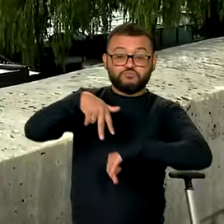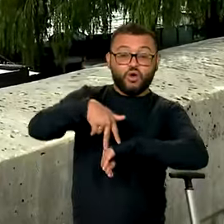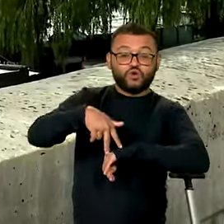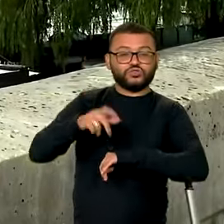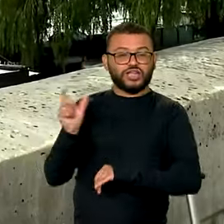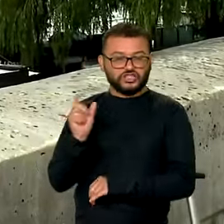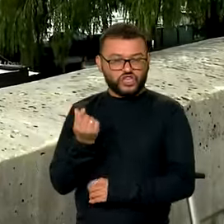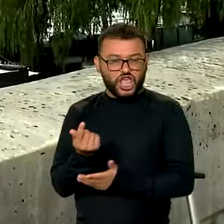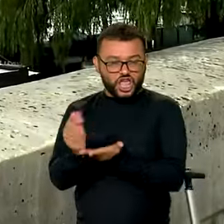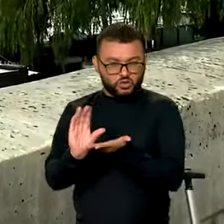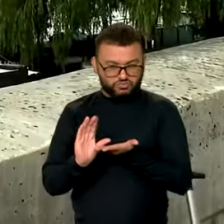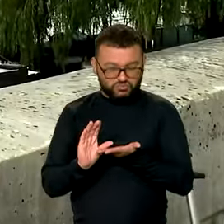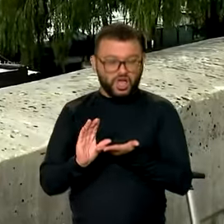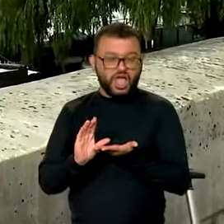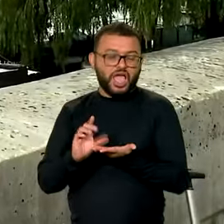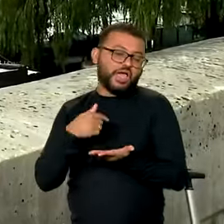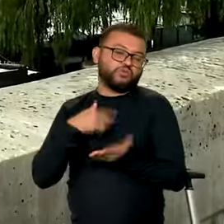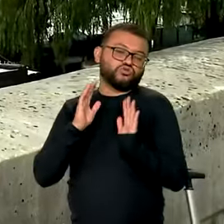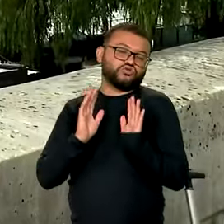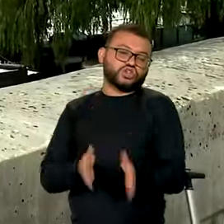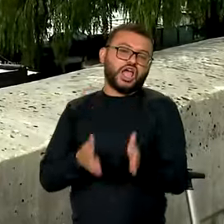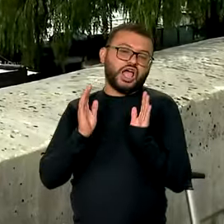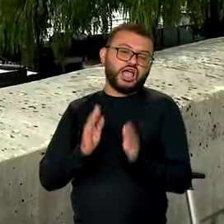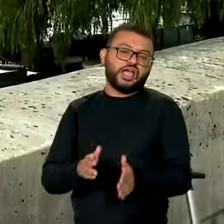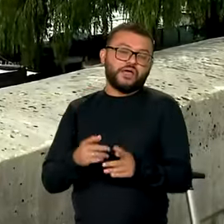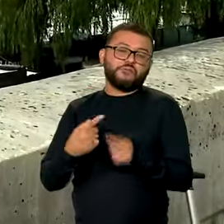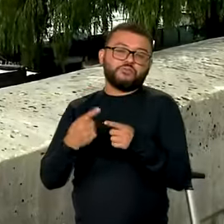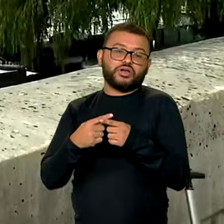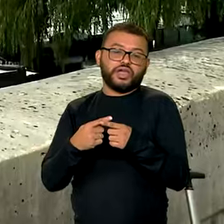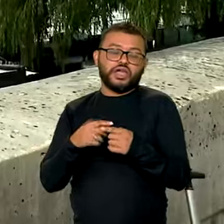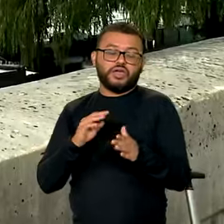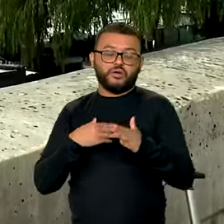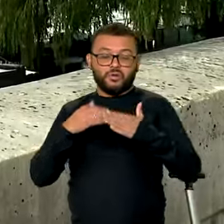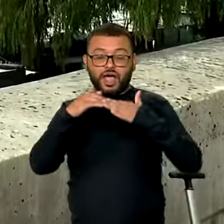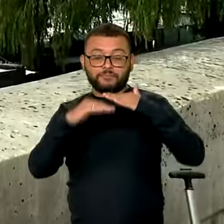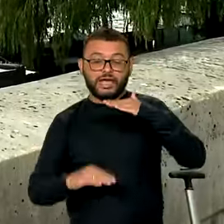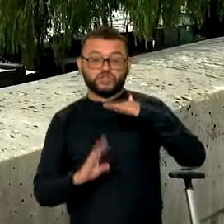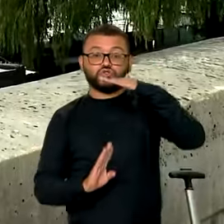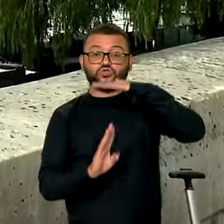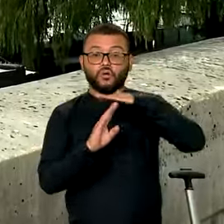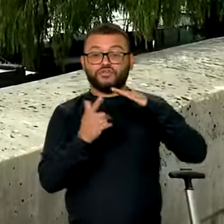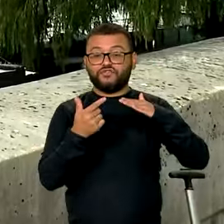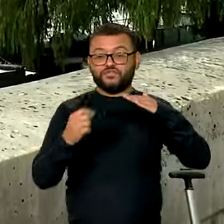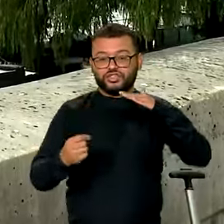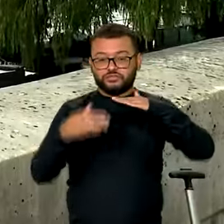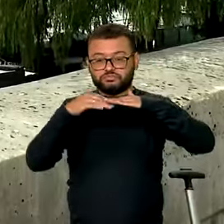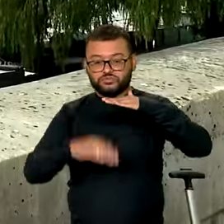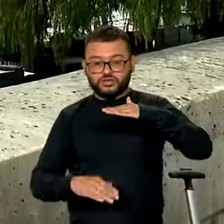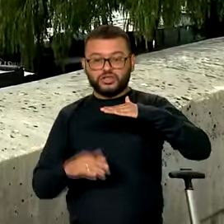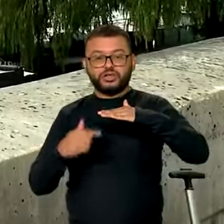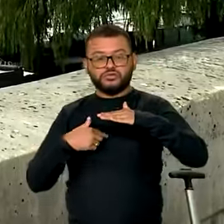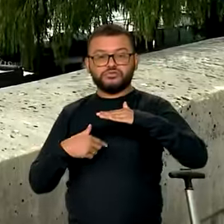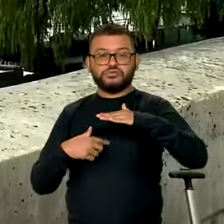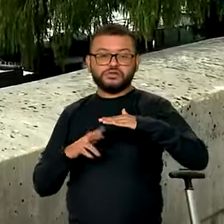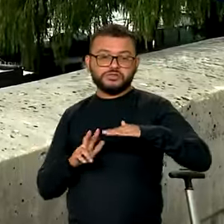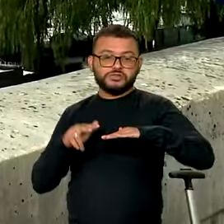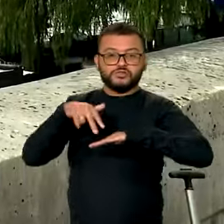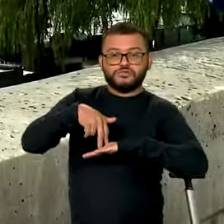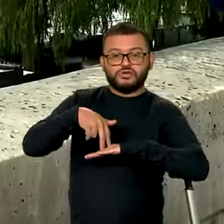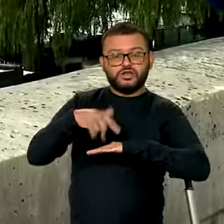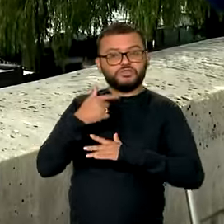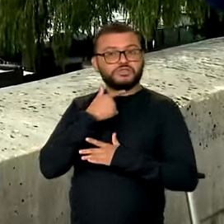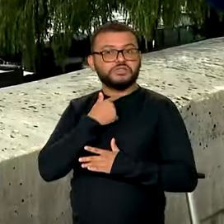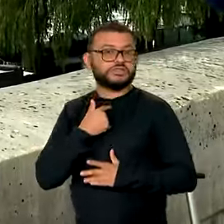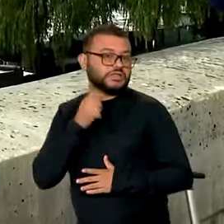eu já estou abaixo do top 20 do ranking mundial, eu já apliquei para o Bolsa Pódio, que é um acima,